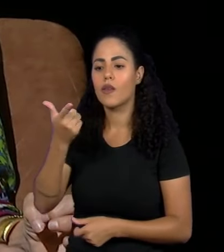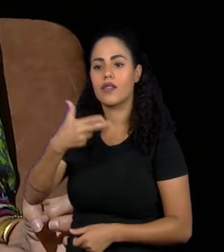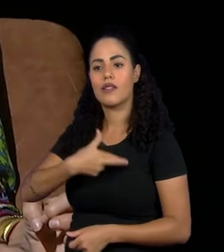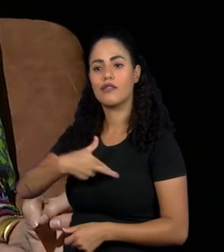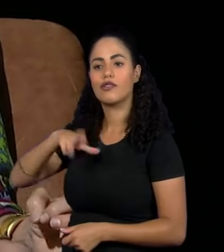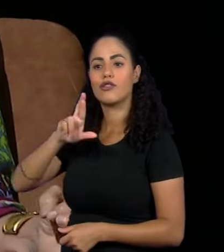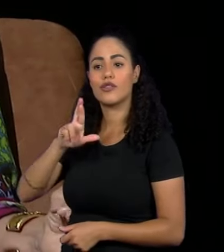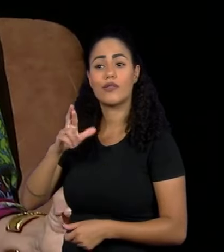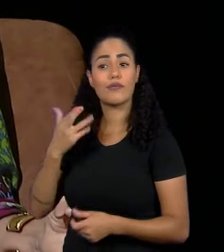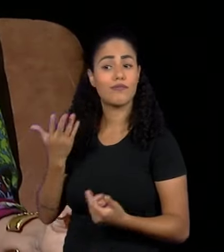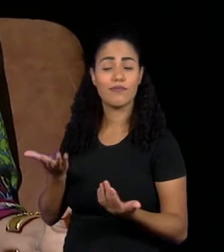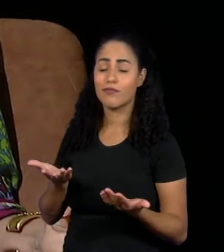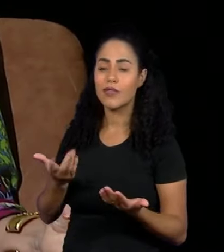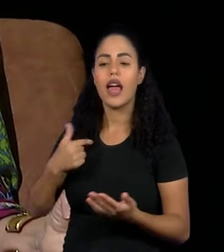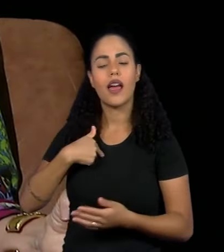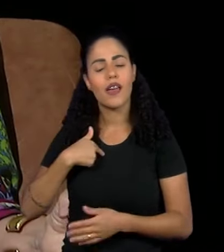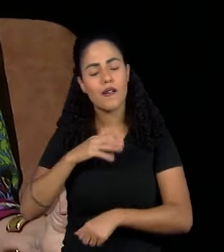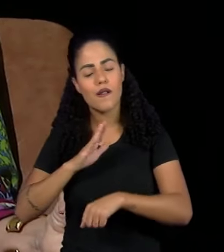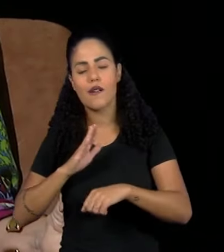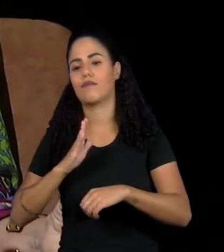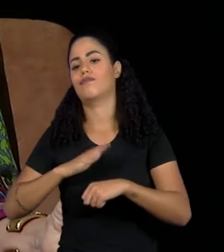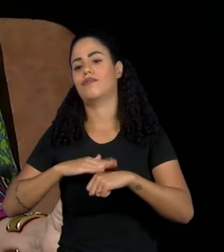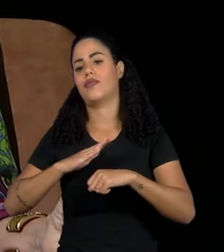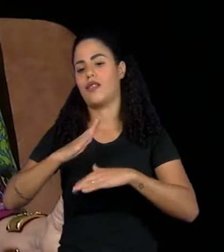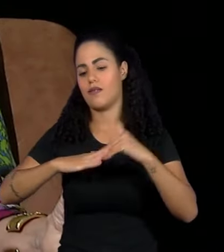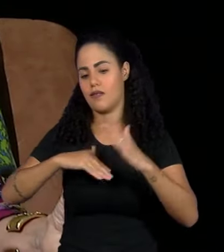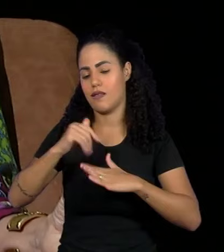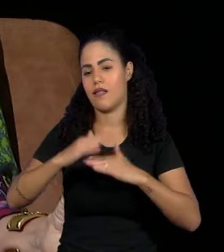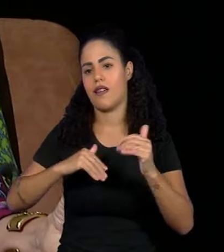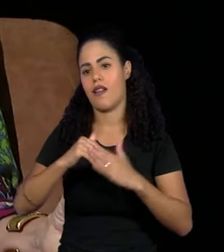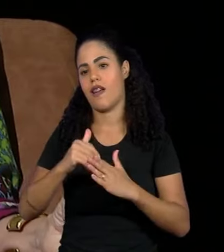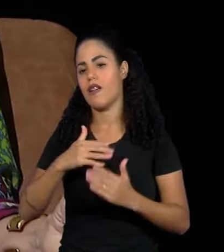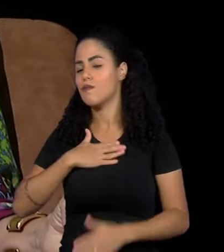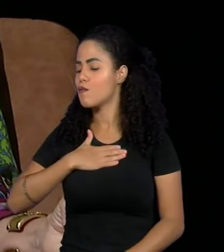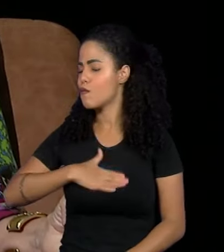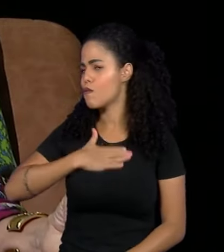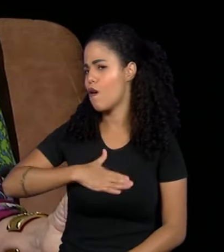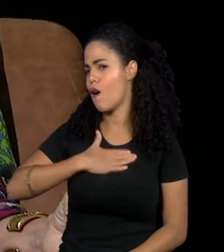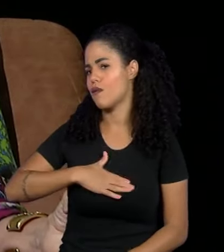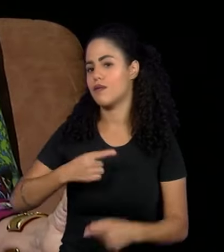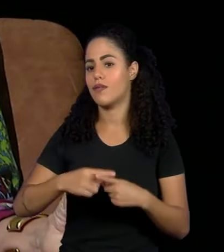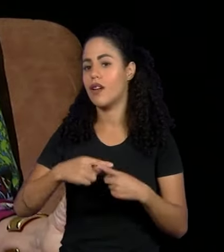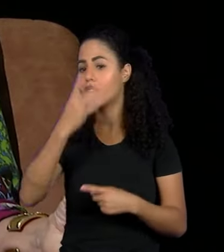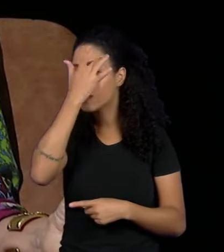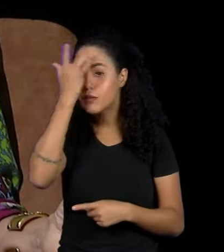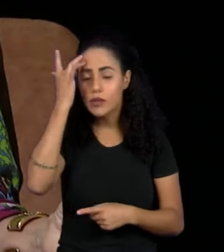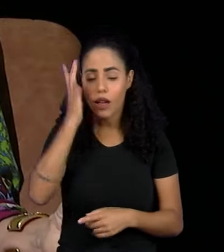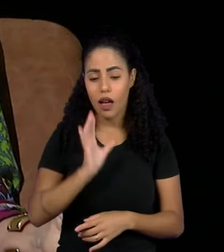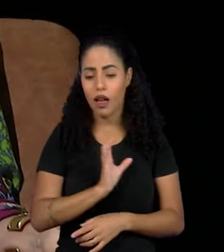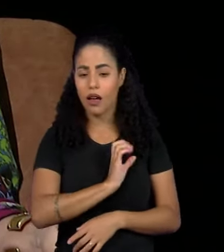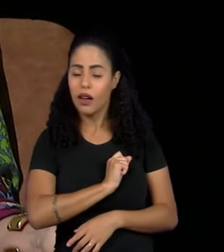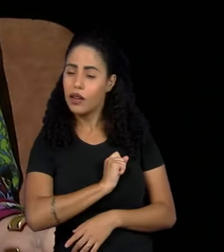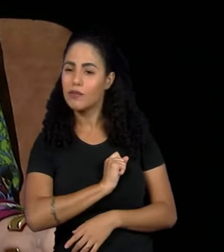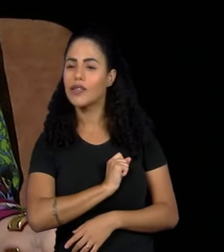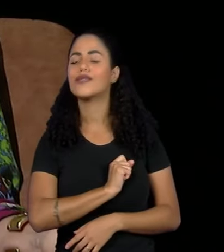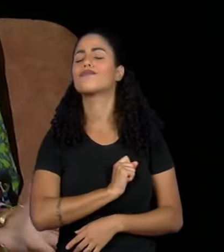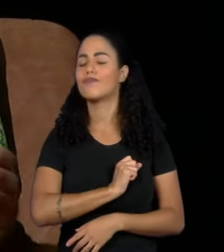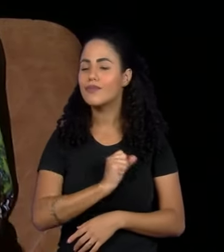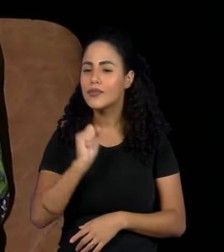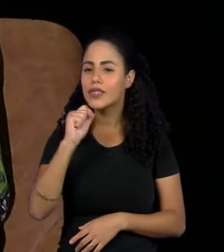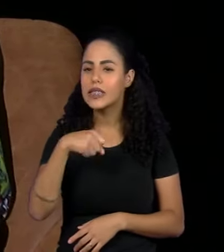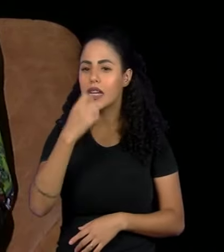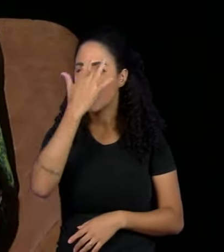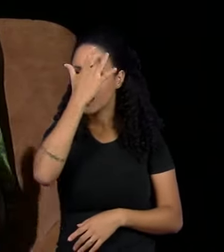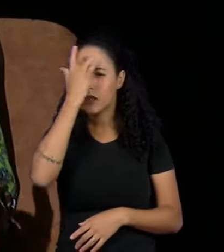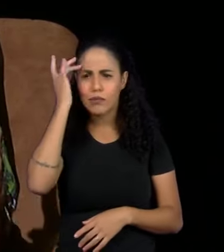desse exercício. Eu gosto porque desde sempre eu tive que entender por que as pessoas fazem. Pessoas que eu amava profundamente fizeram